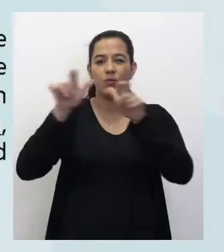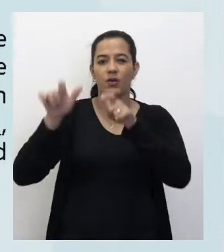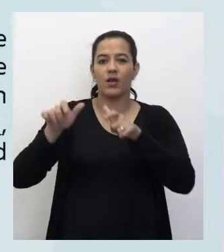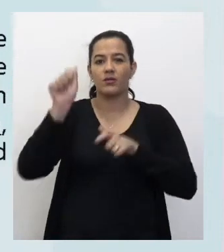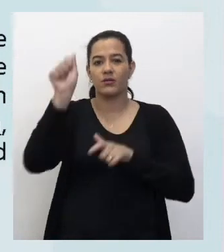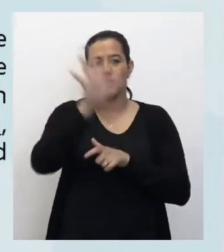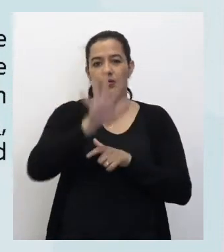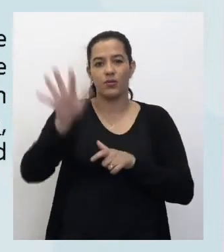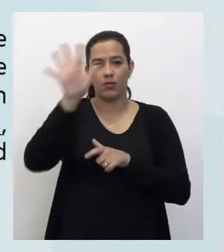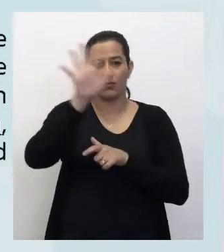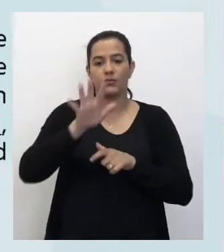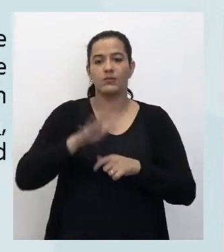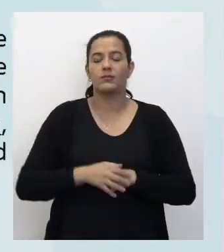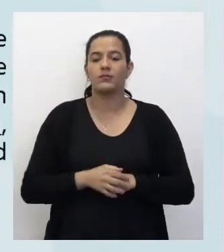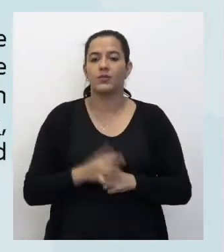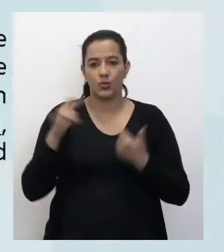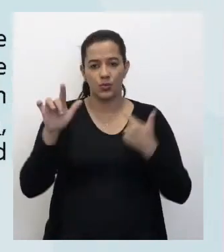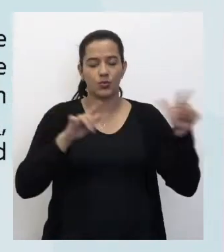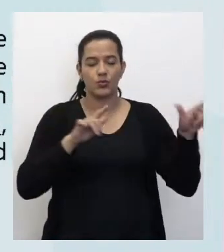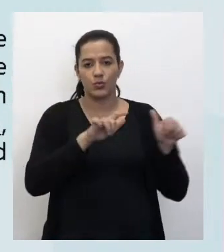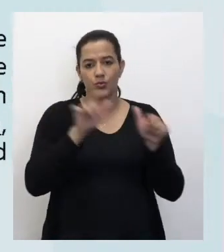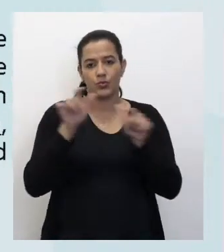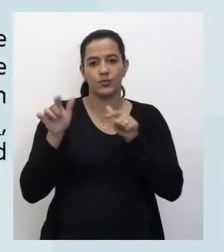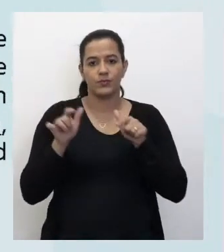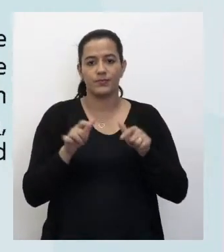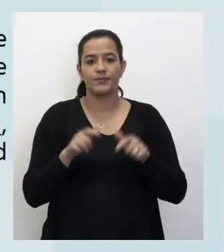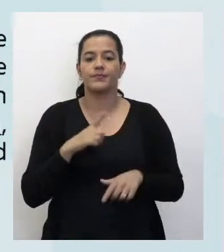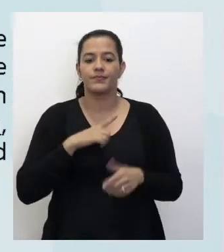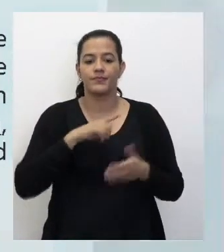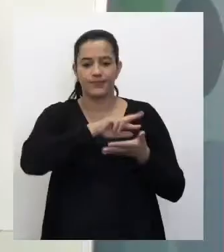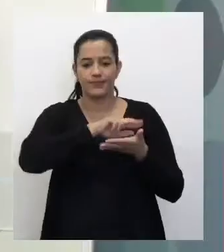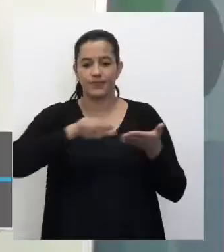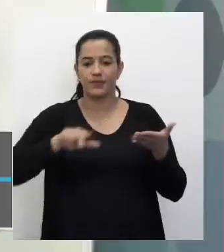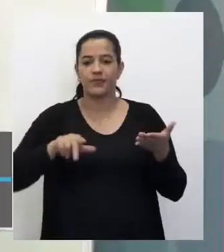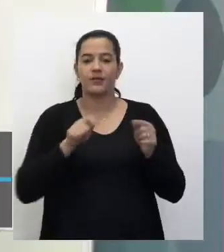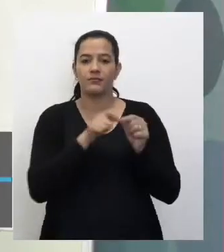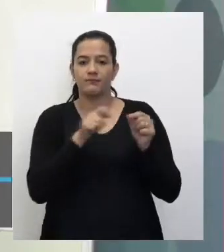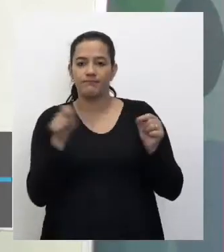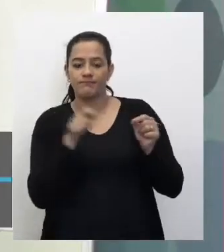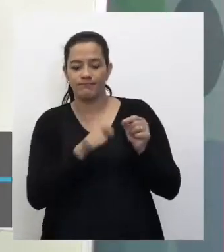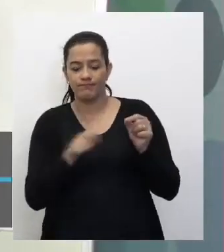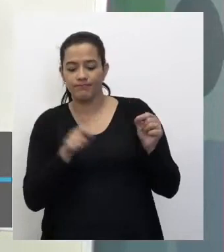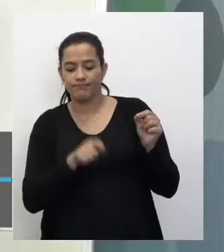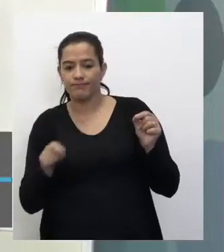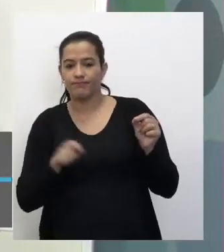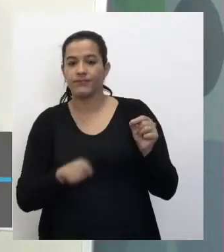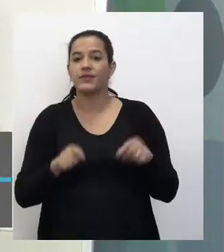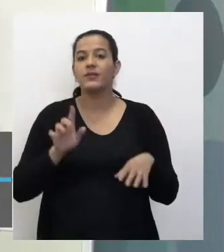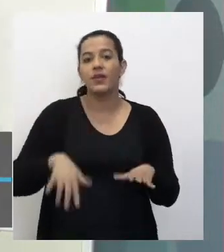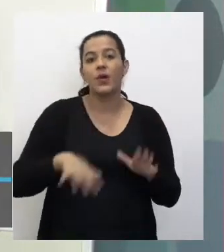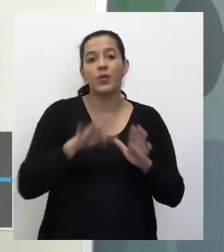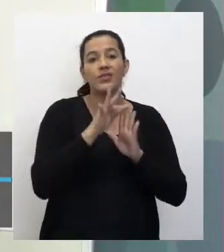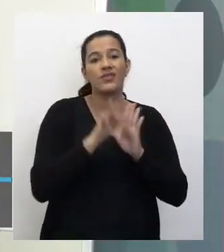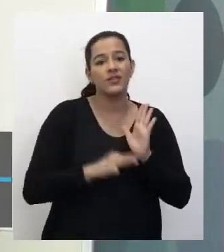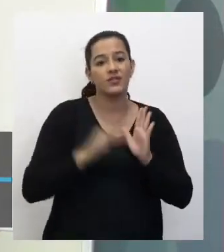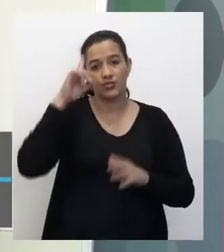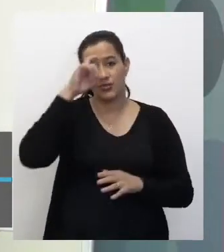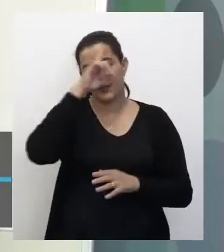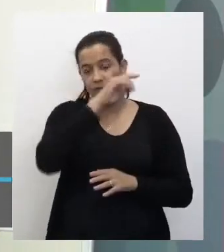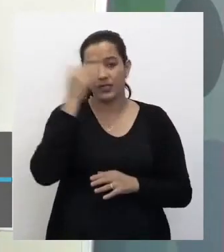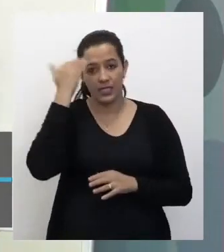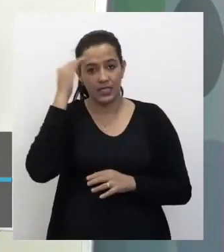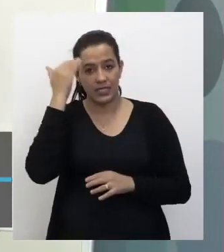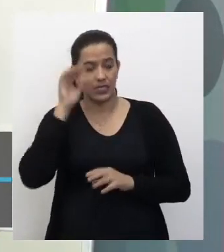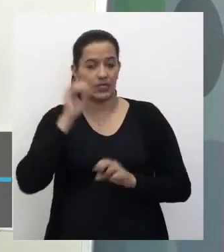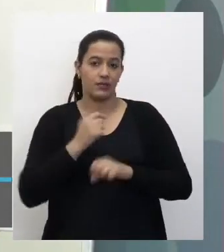Legal. Então, várias palavras ali sublinhadas, ou seja, o texto não é tão difícil de entender. Então, às vezes a